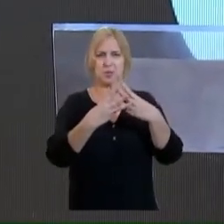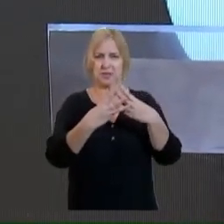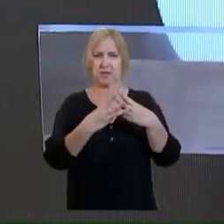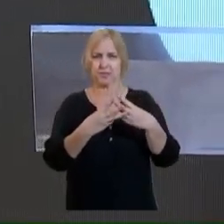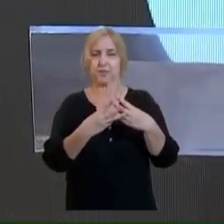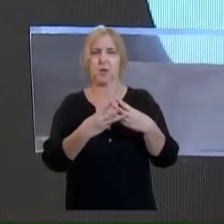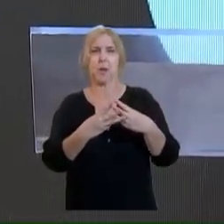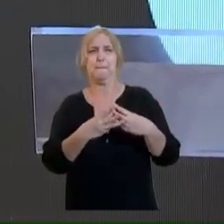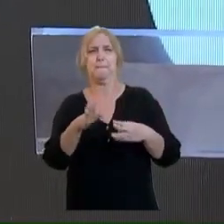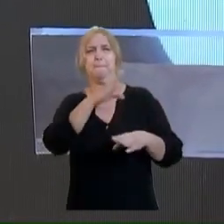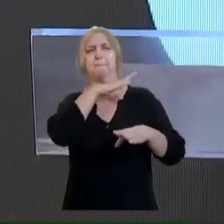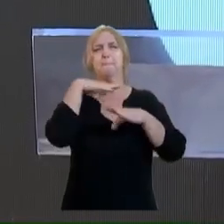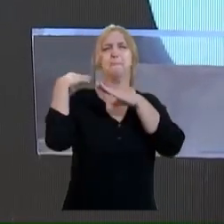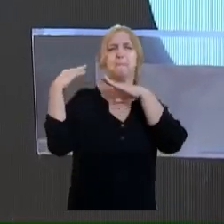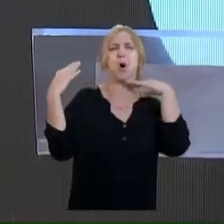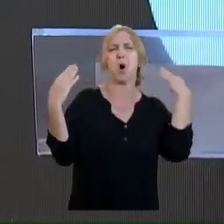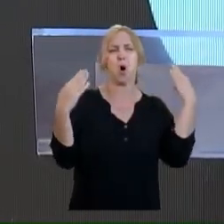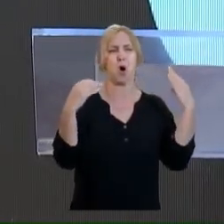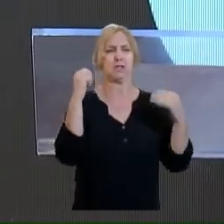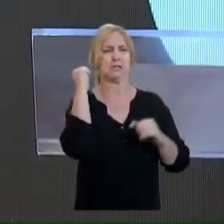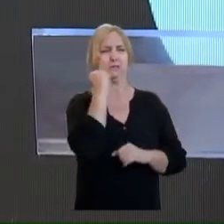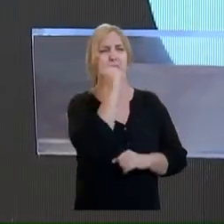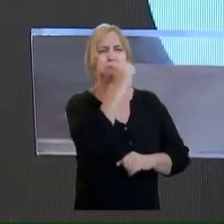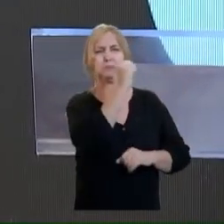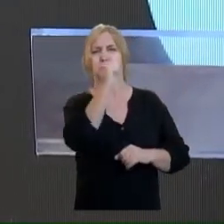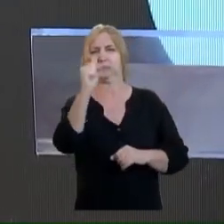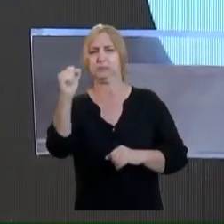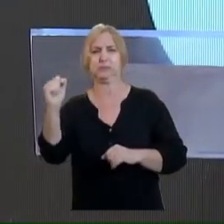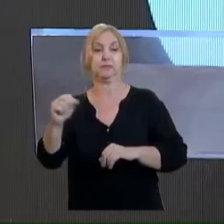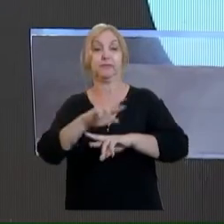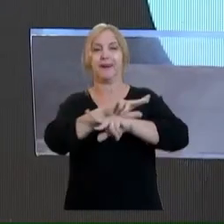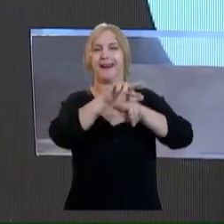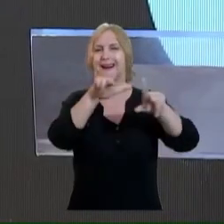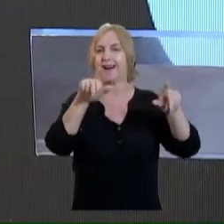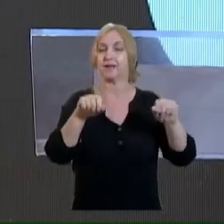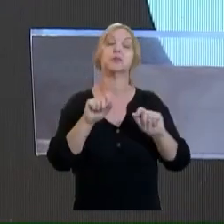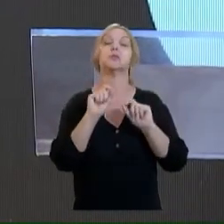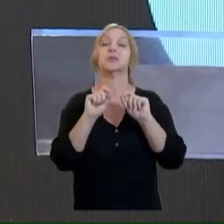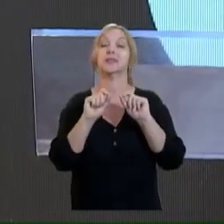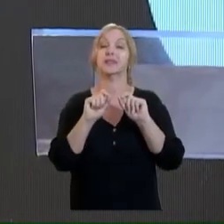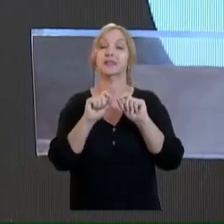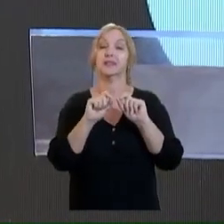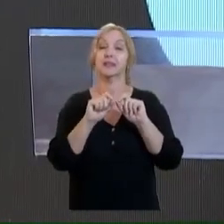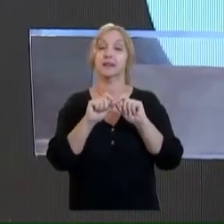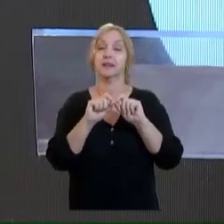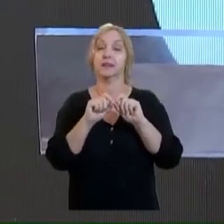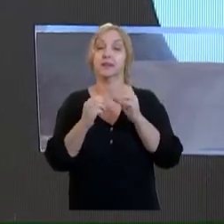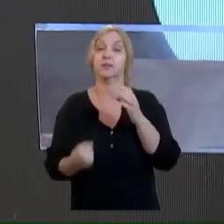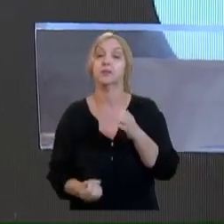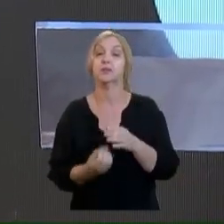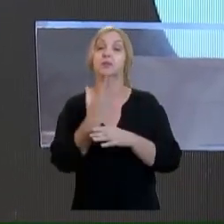mortos, mas aquilo fez surgir o quê? O Estado de Israel.